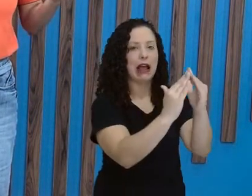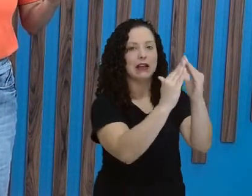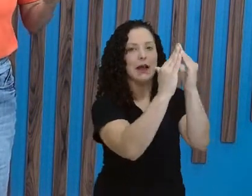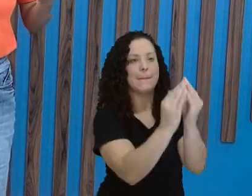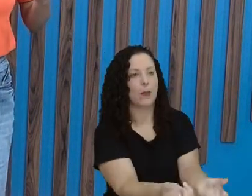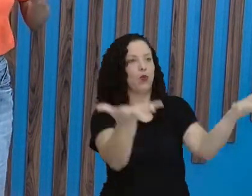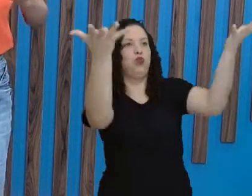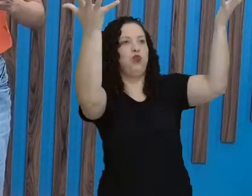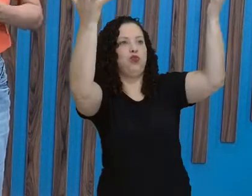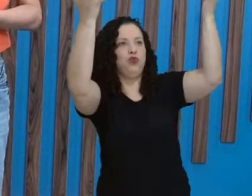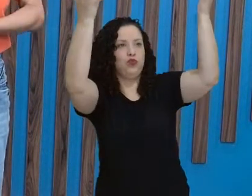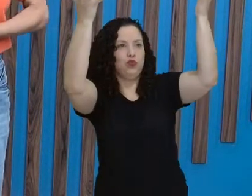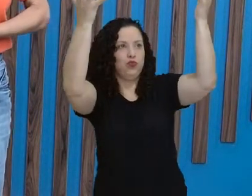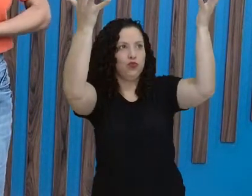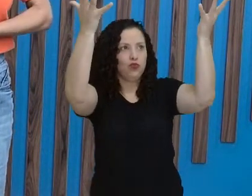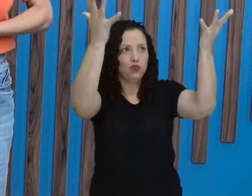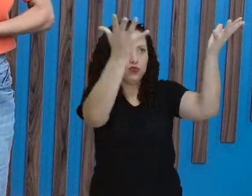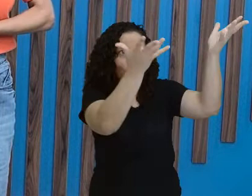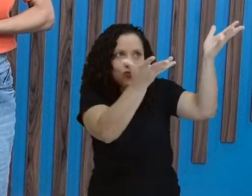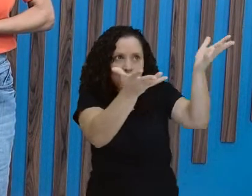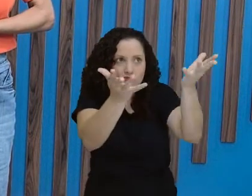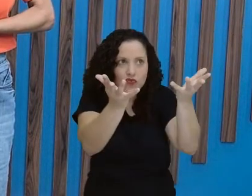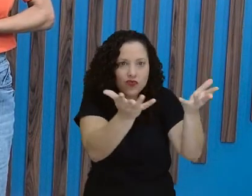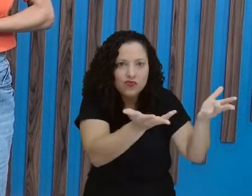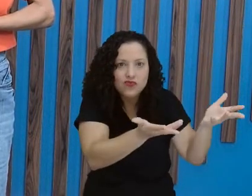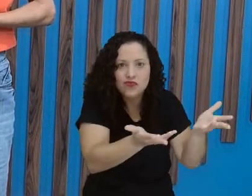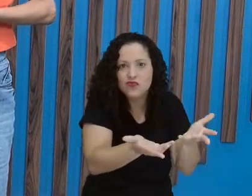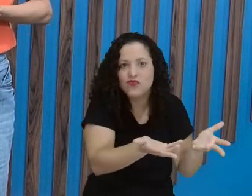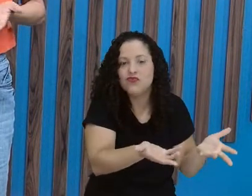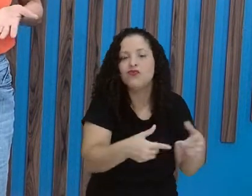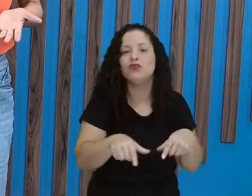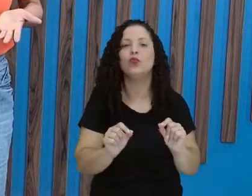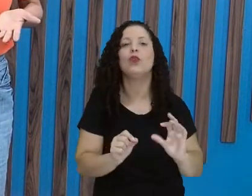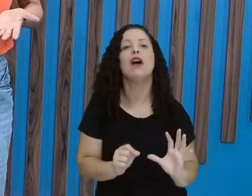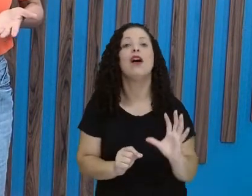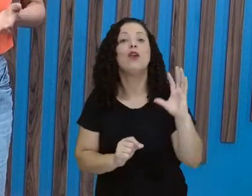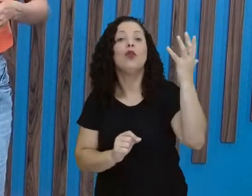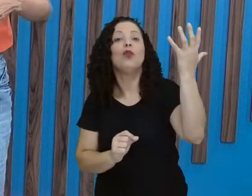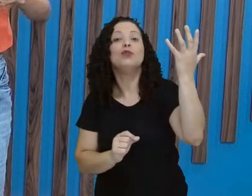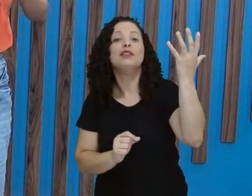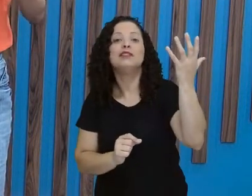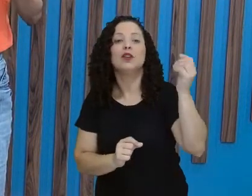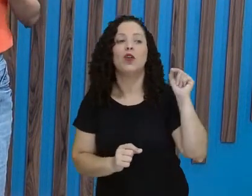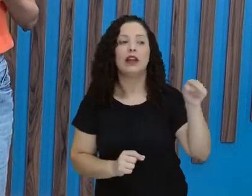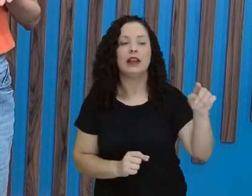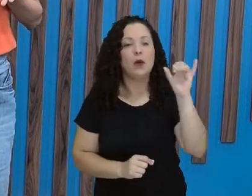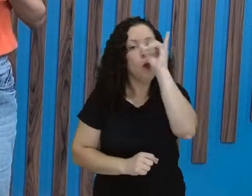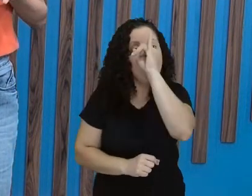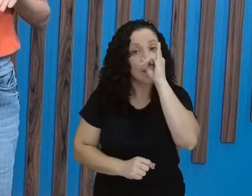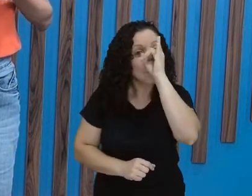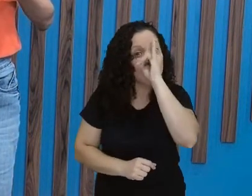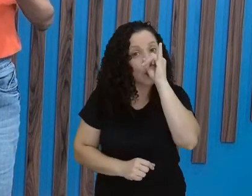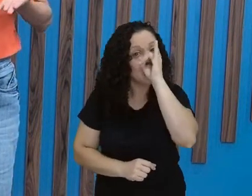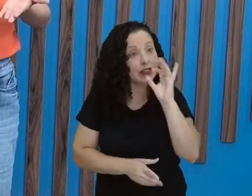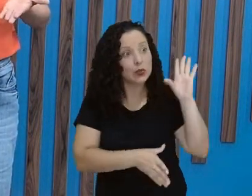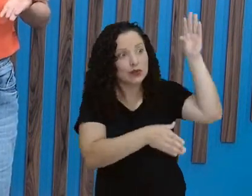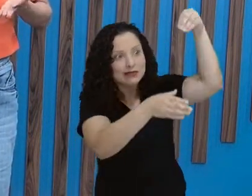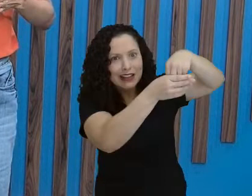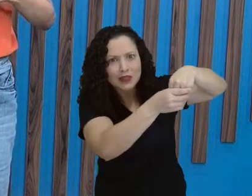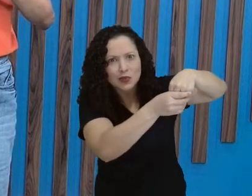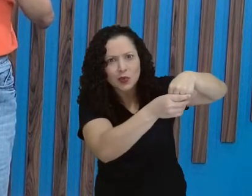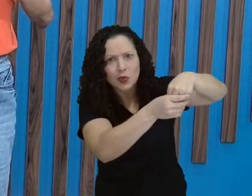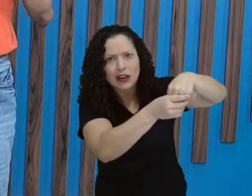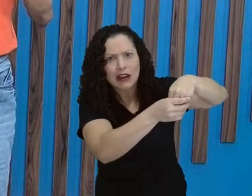ares. E sabe o que aconteceu? Infelizmente, o porquinho que estava dentro da